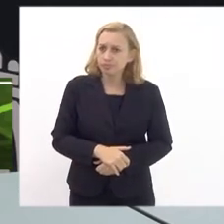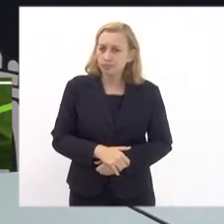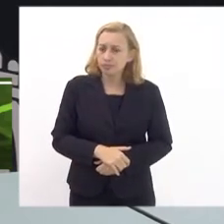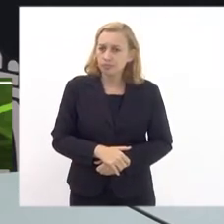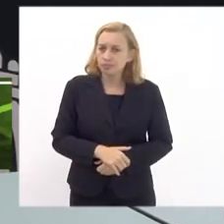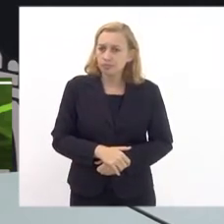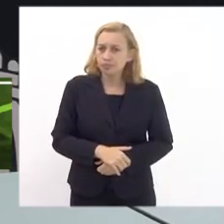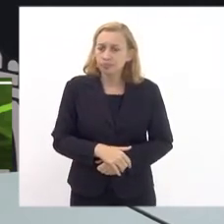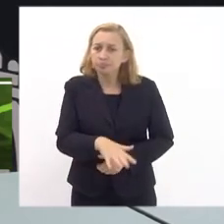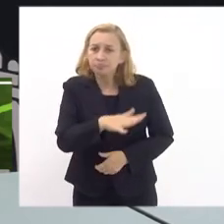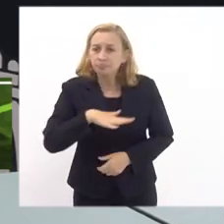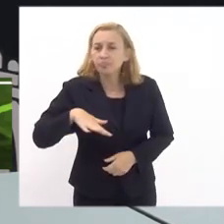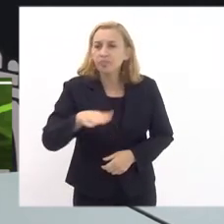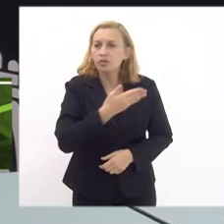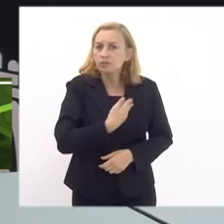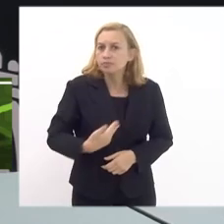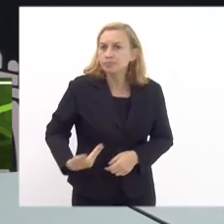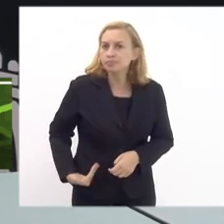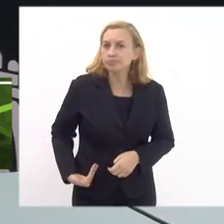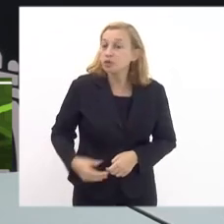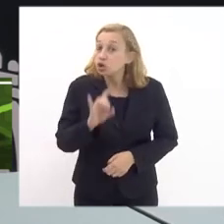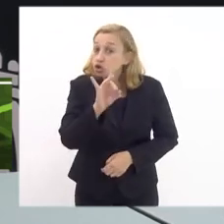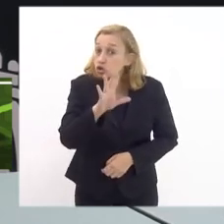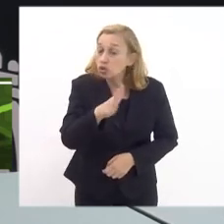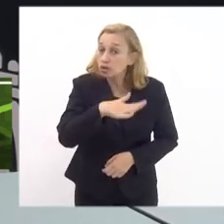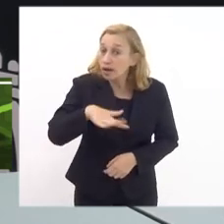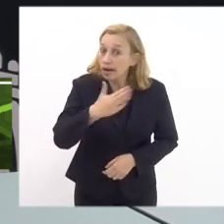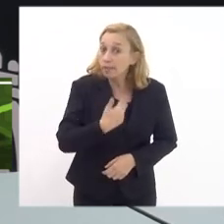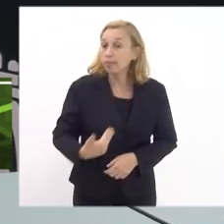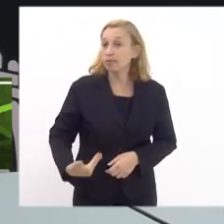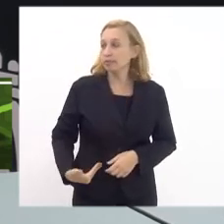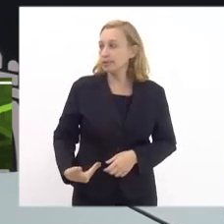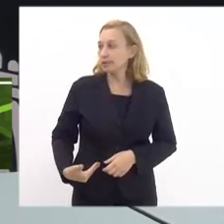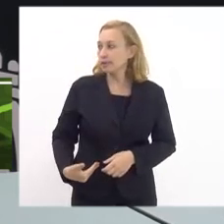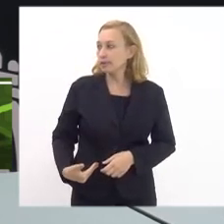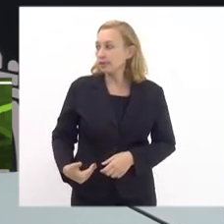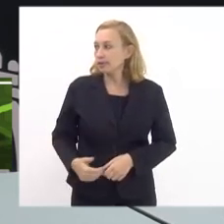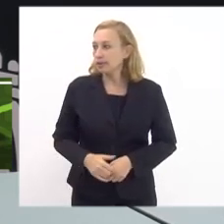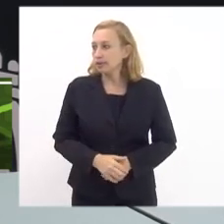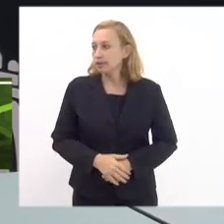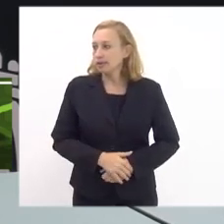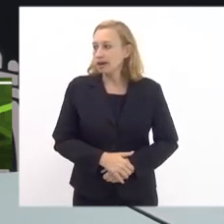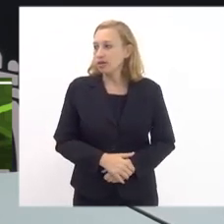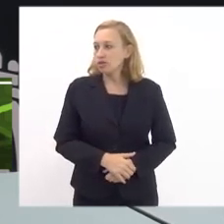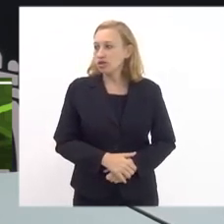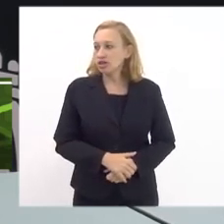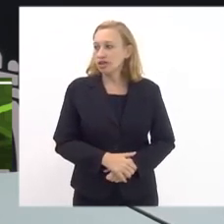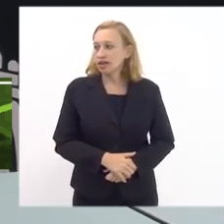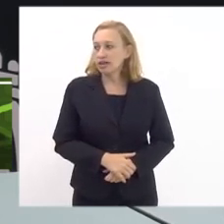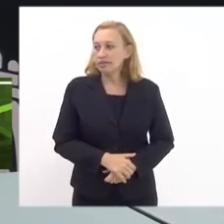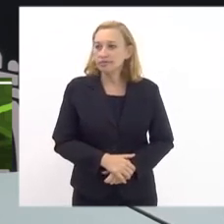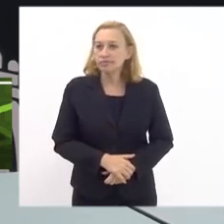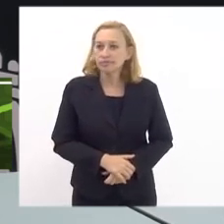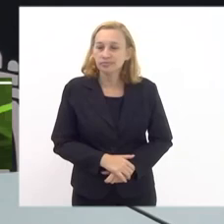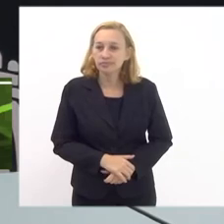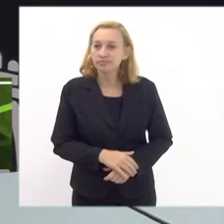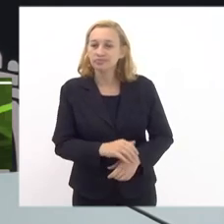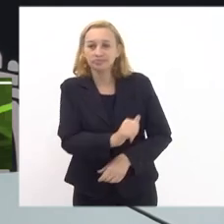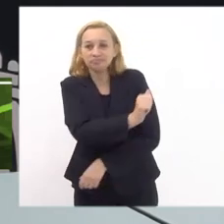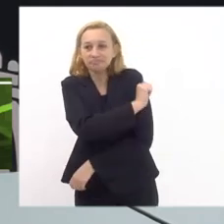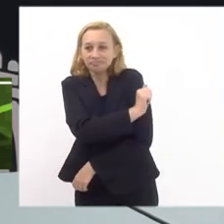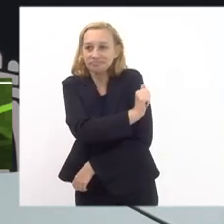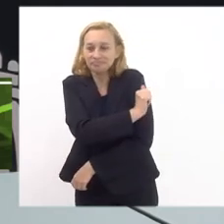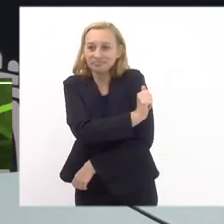na rede pública, falando só da rede pública, de estudantes que estão